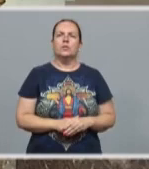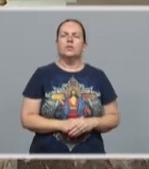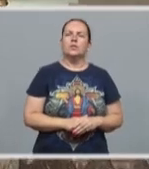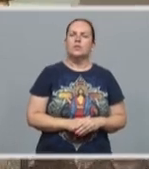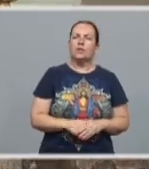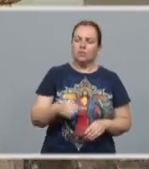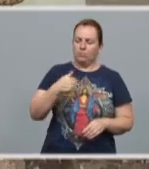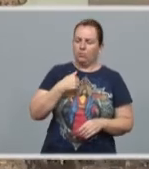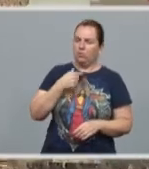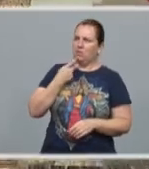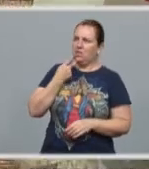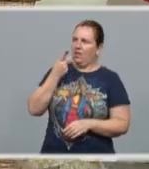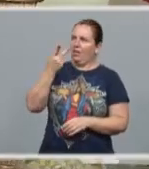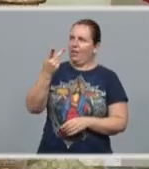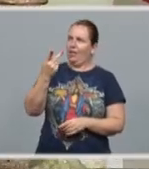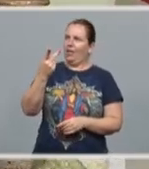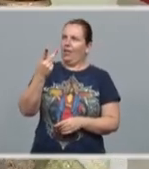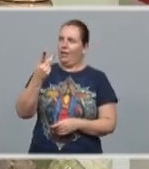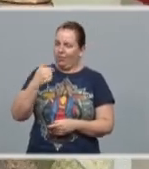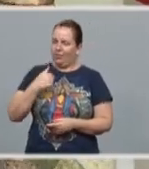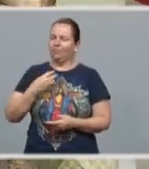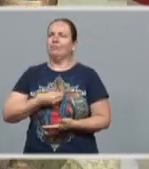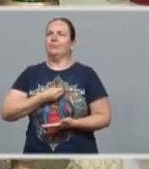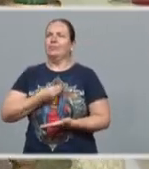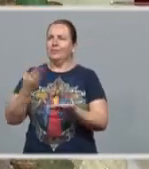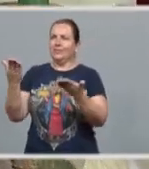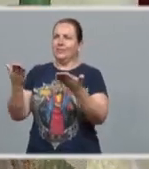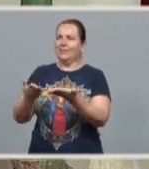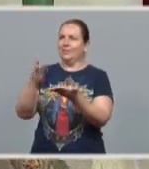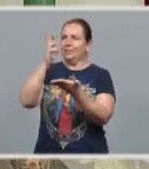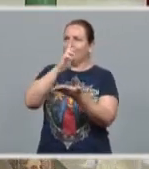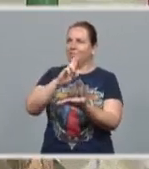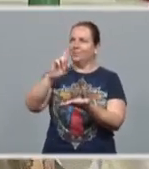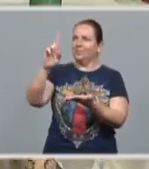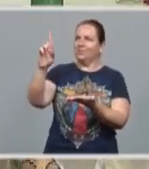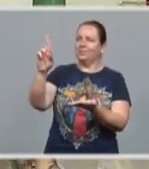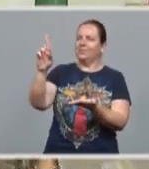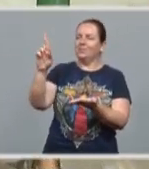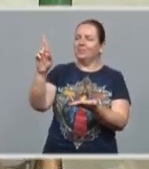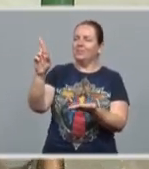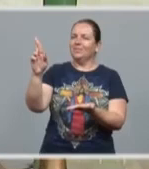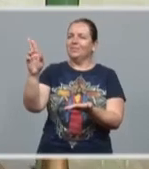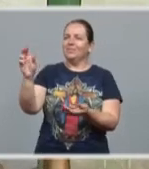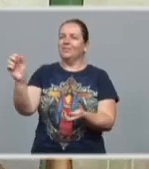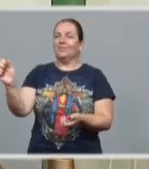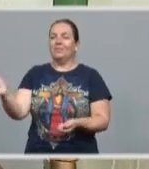Eu disse, eis que vem o Senhor,